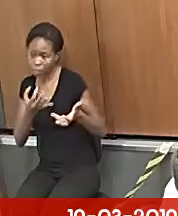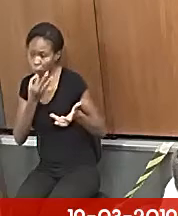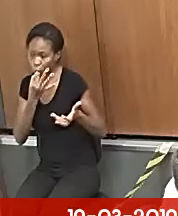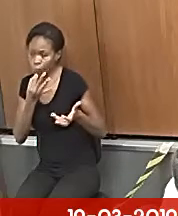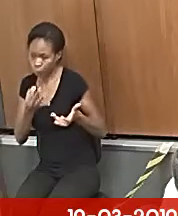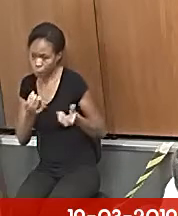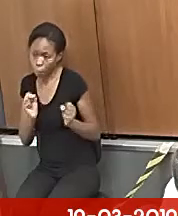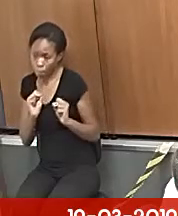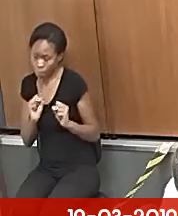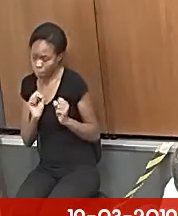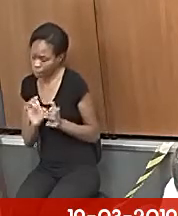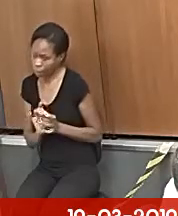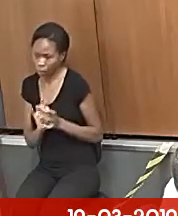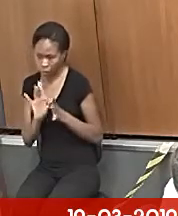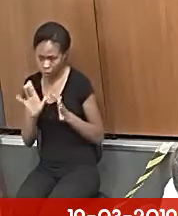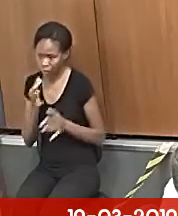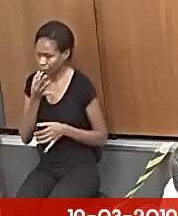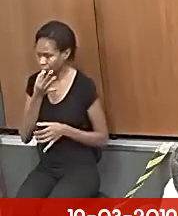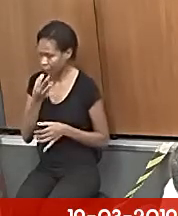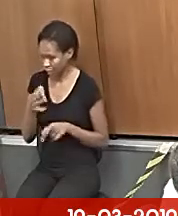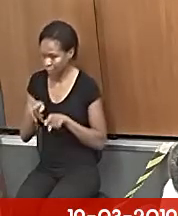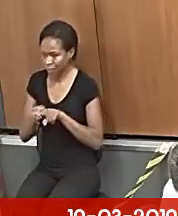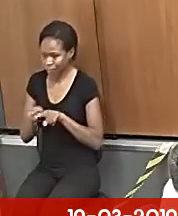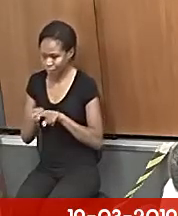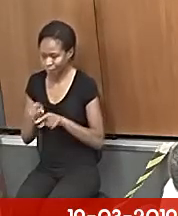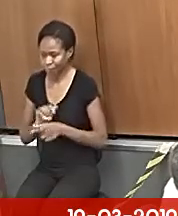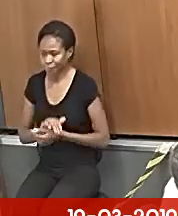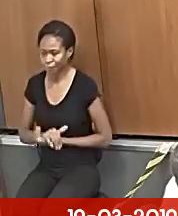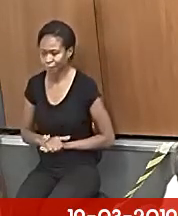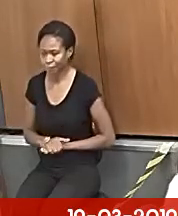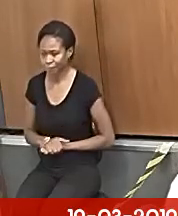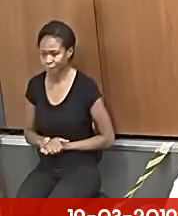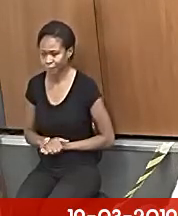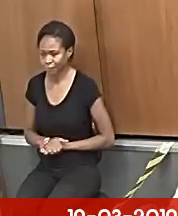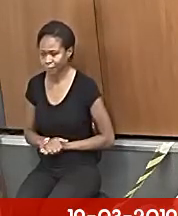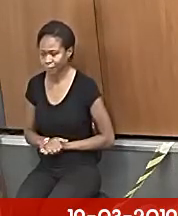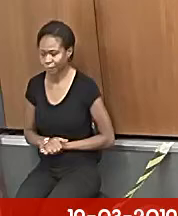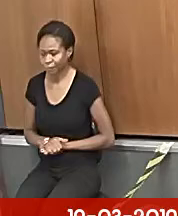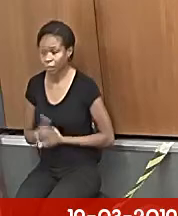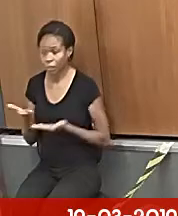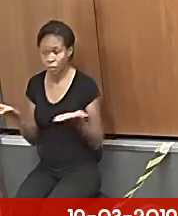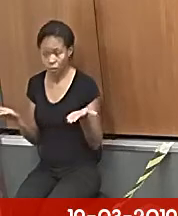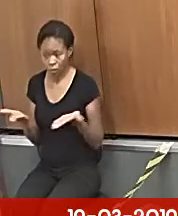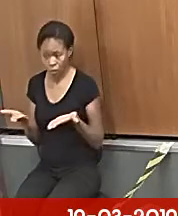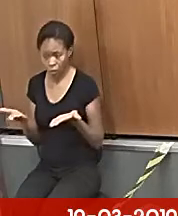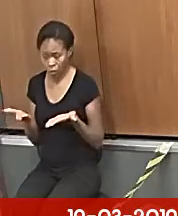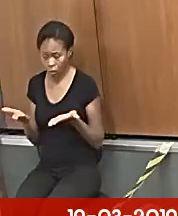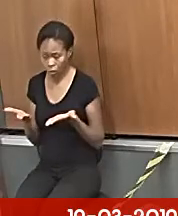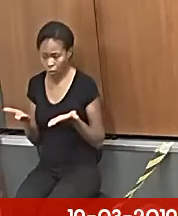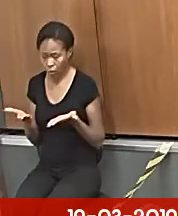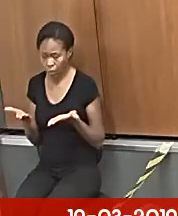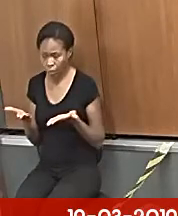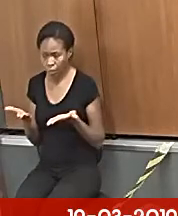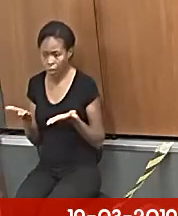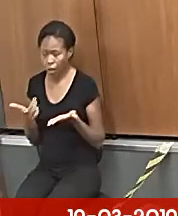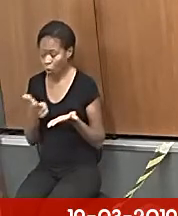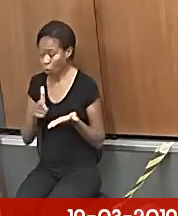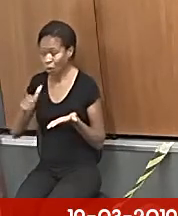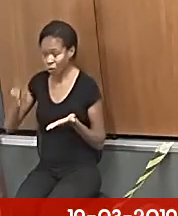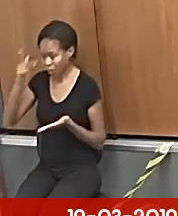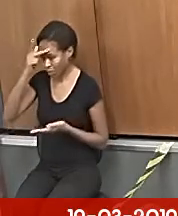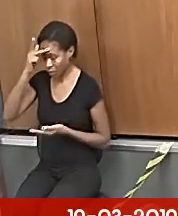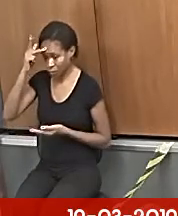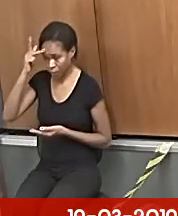ter a sua oportunidade também de se manifestar tá bom então eu quero passar a palavra pela ordem e solicitada e